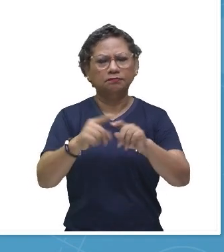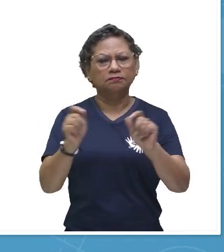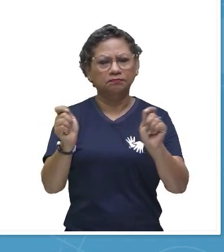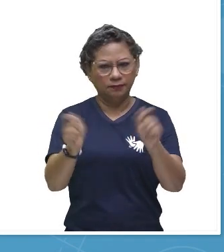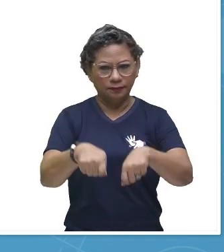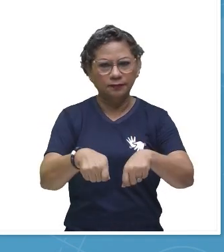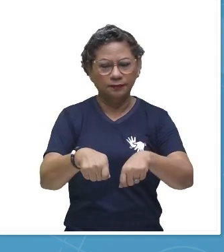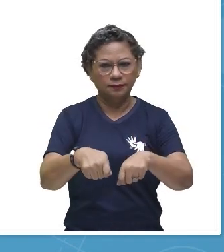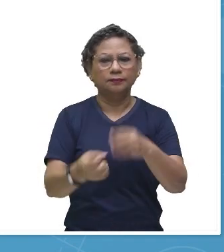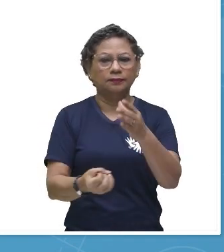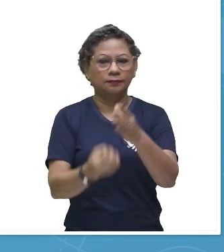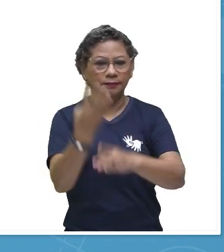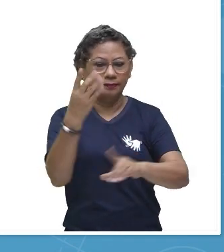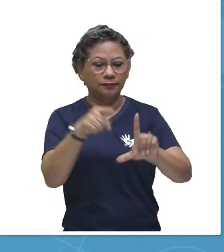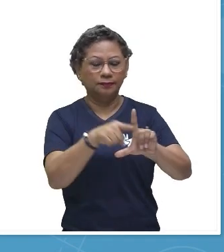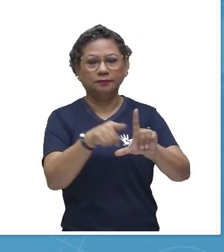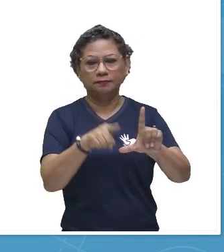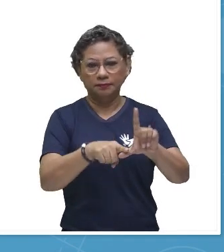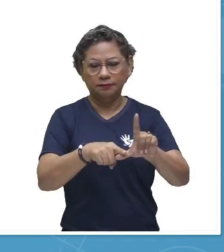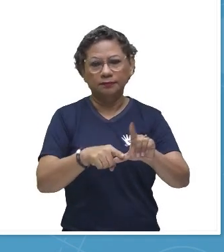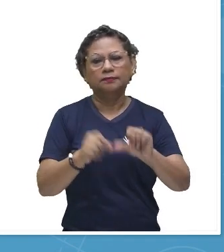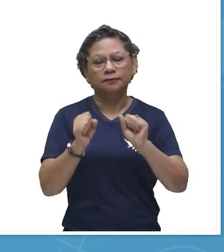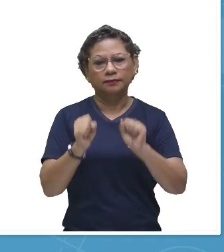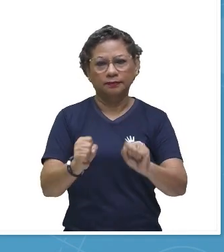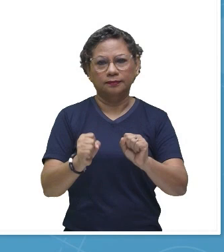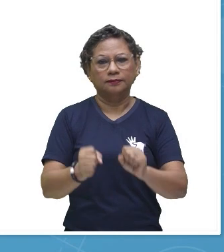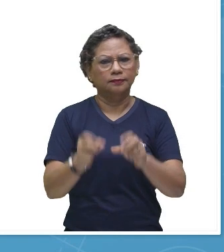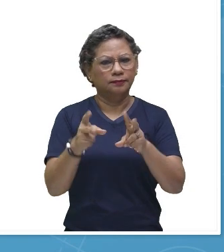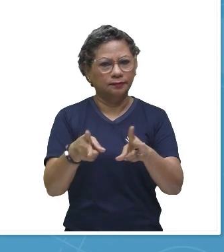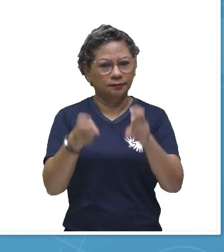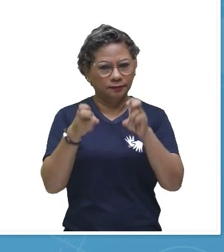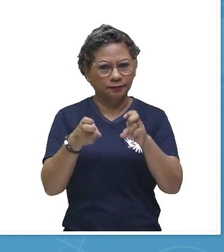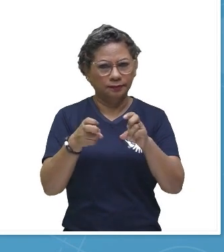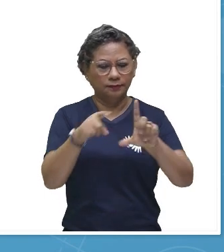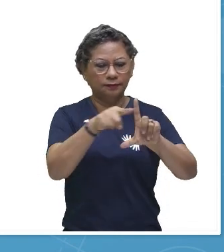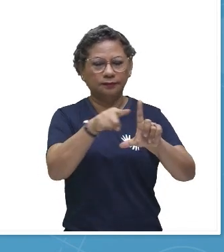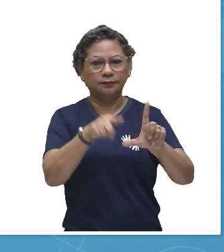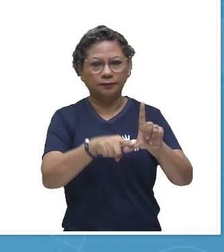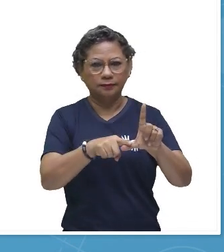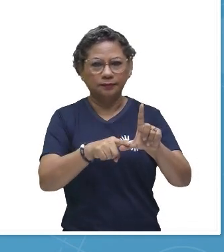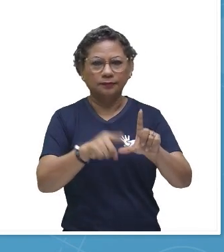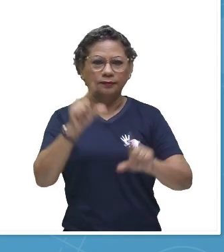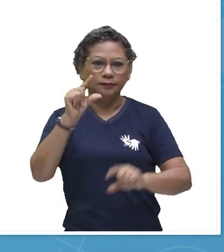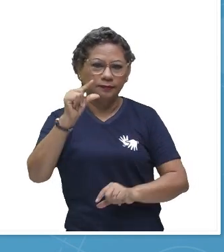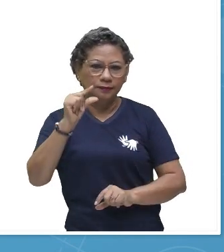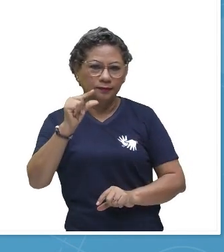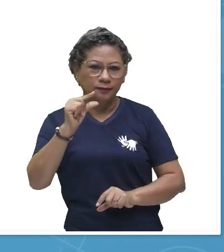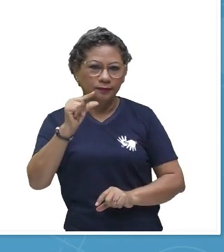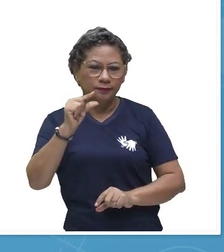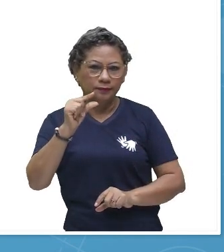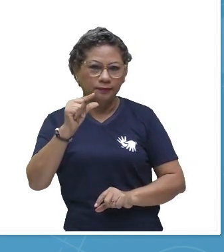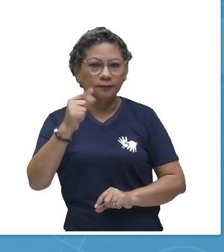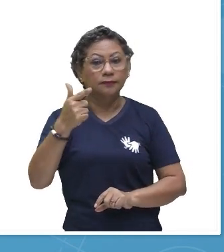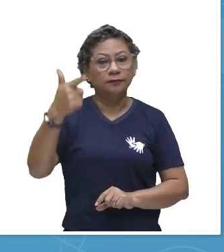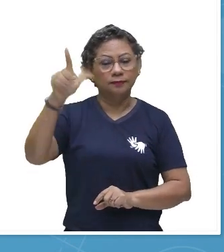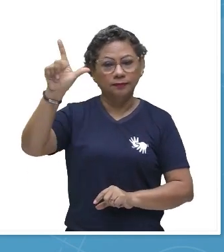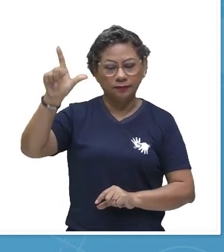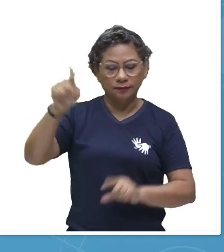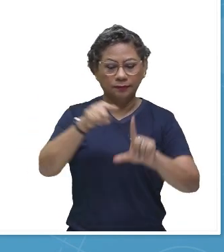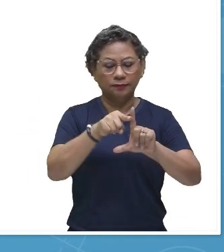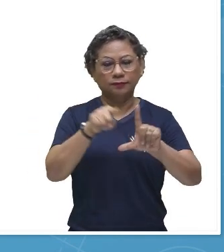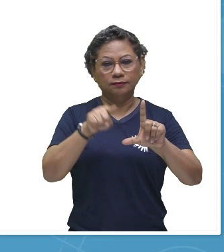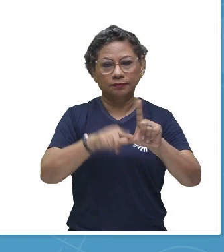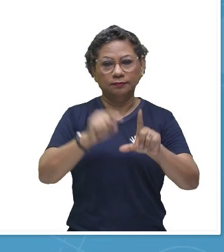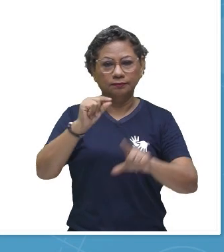ângulo. Mas vejam, olha, este ângulo aqui é menor do que o outro ângulo aqui do